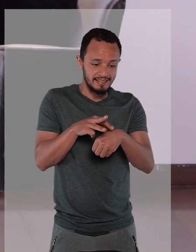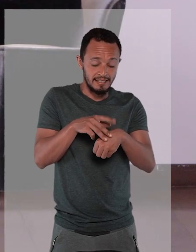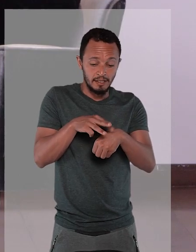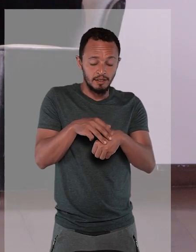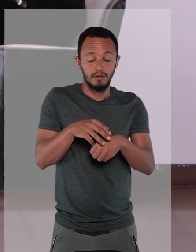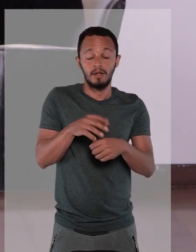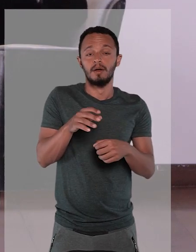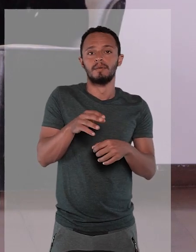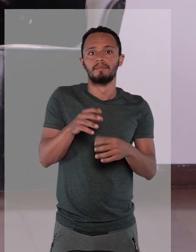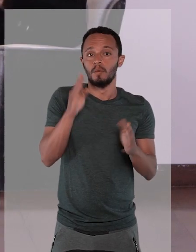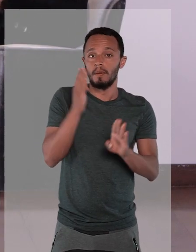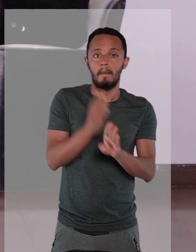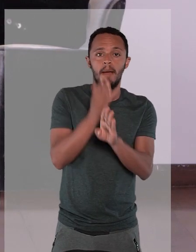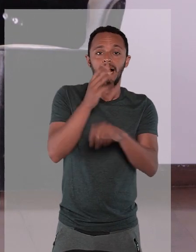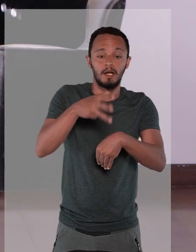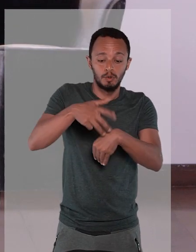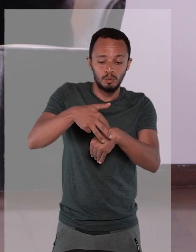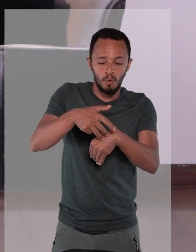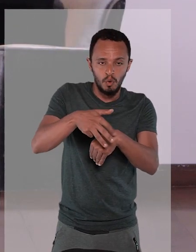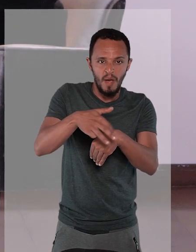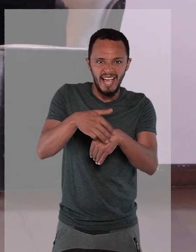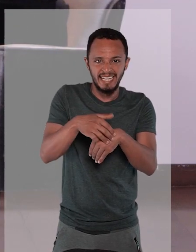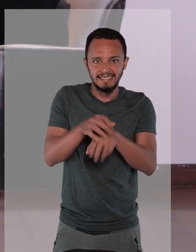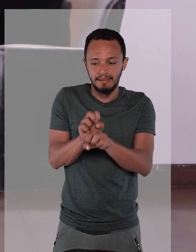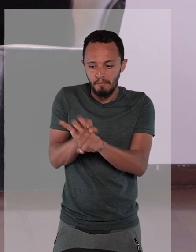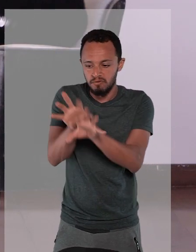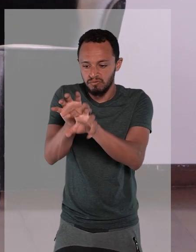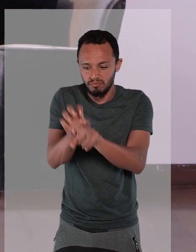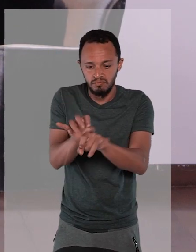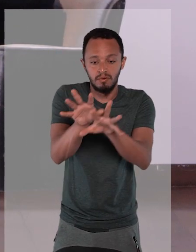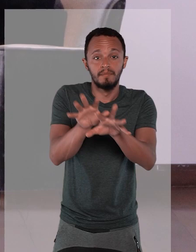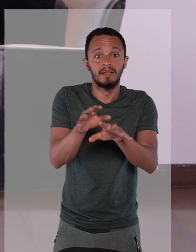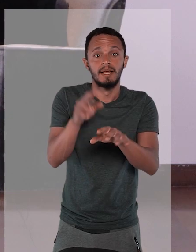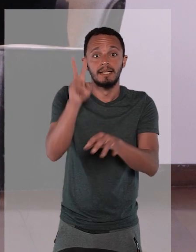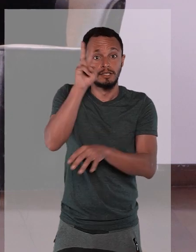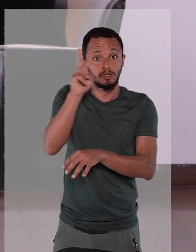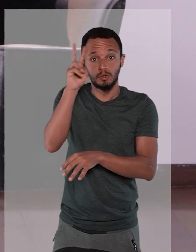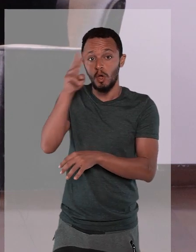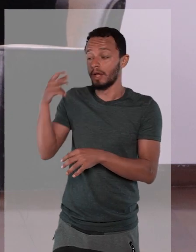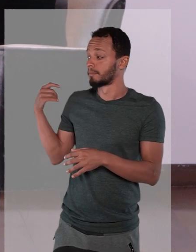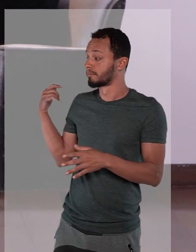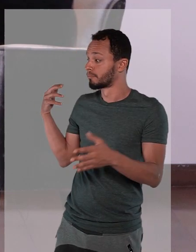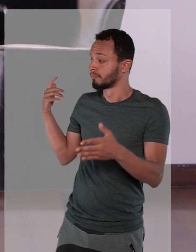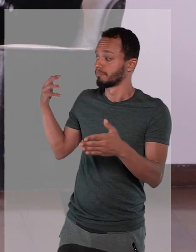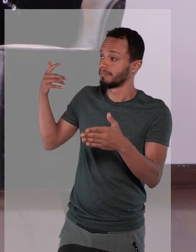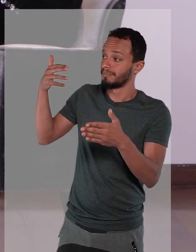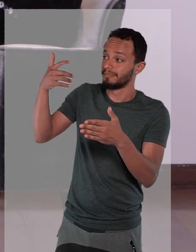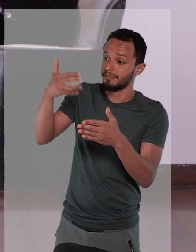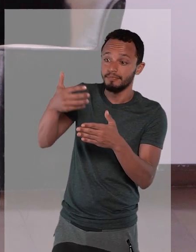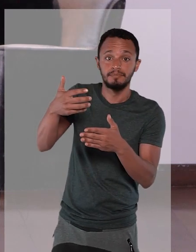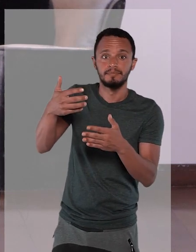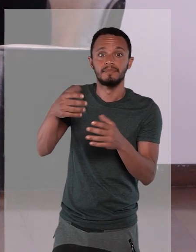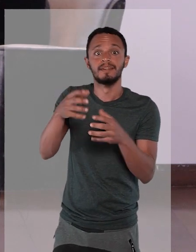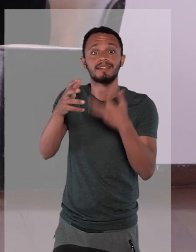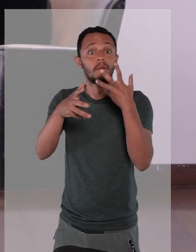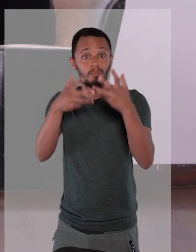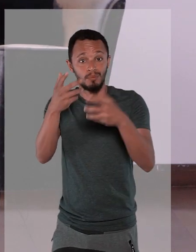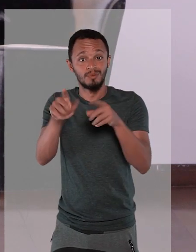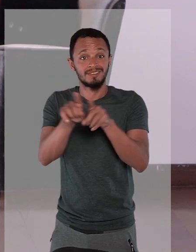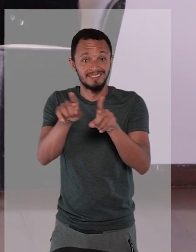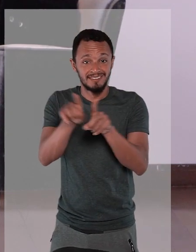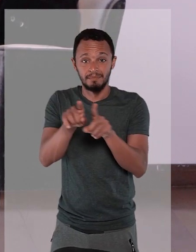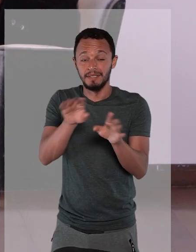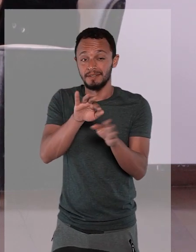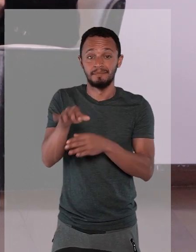o impacto das doenças infecciosas na história da humanidade, da música. Então, junto com o Estevam,